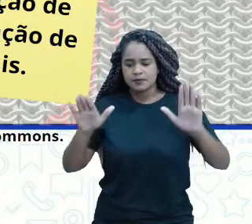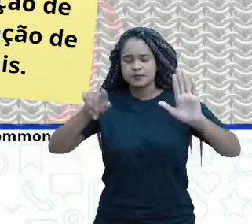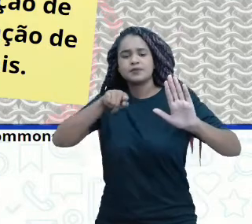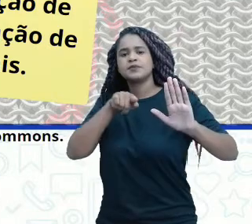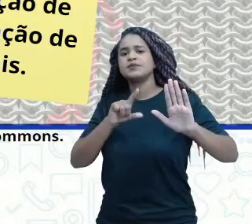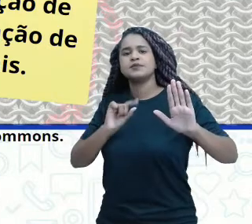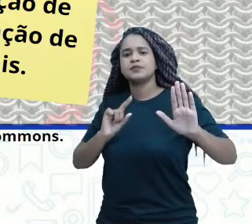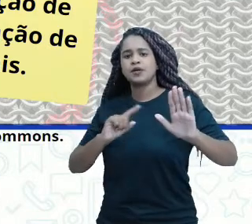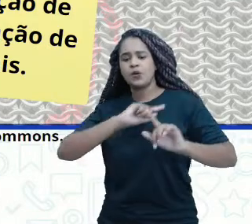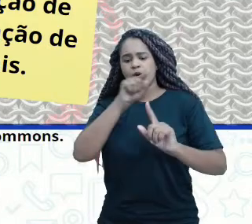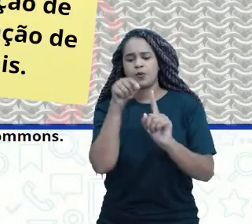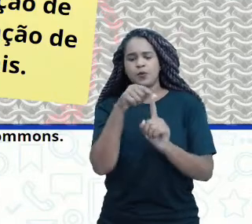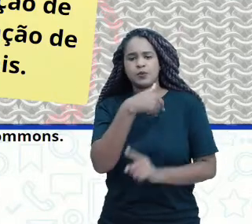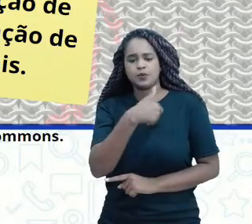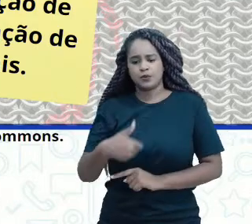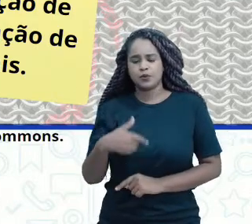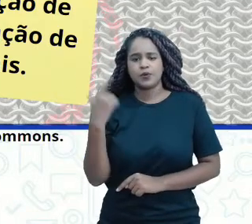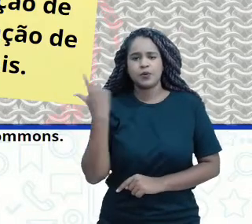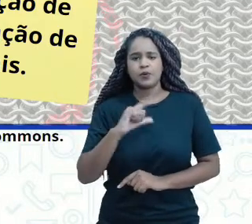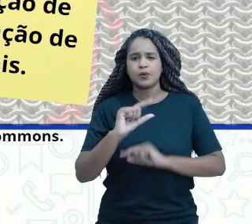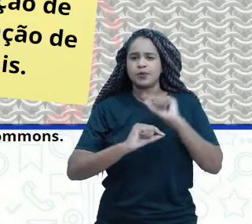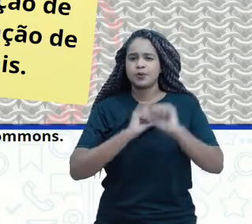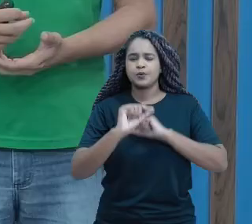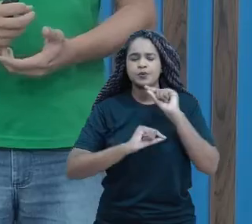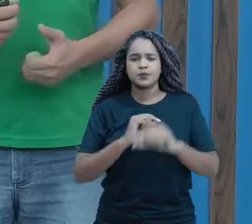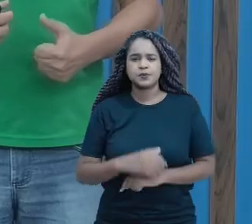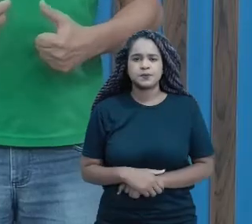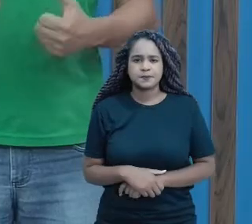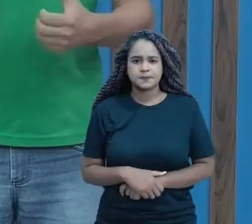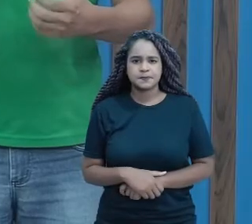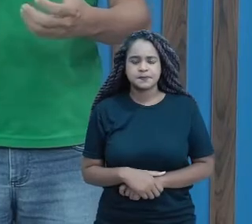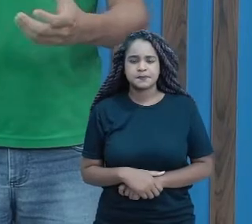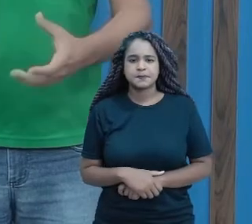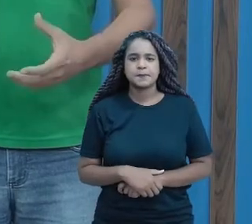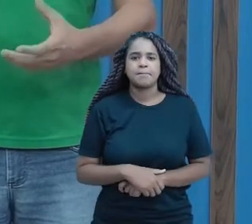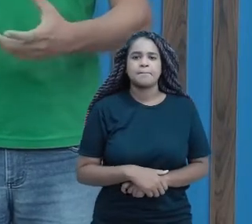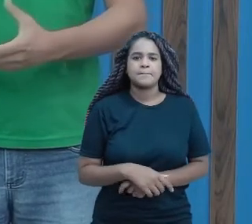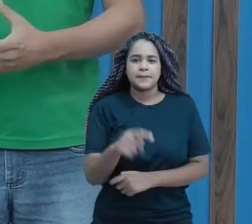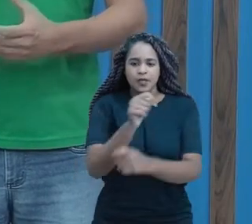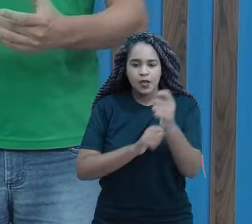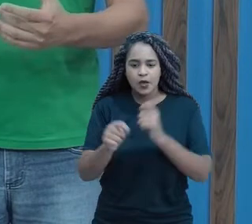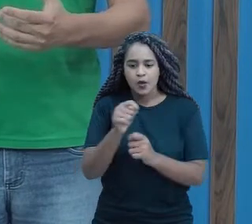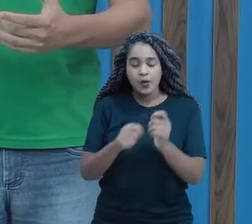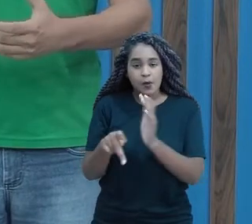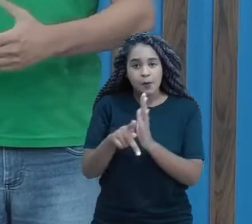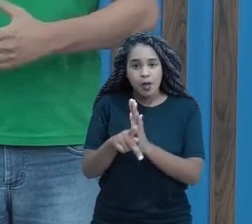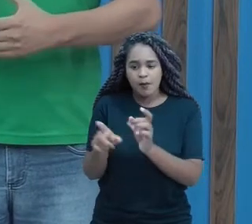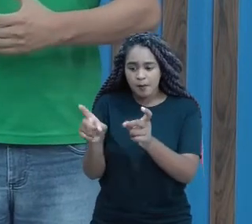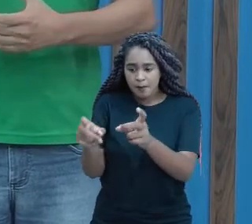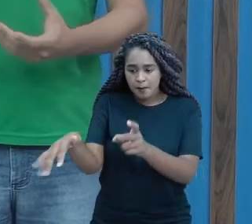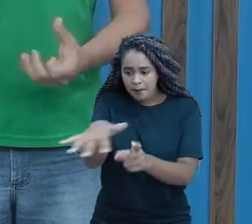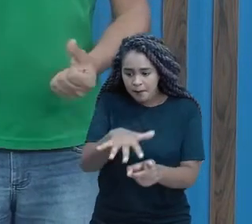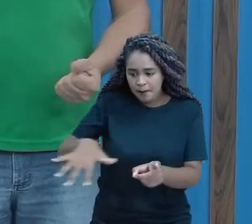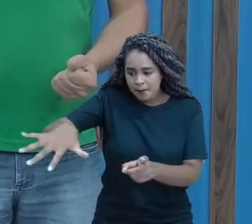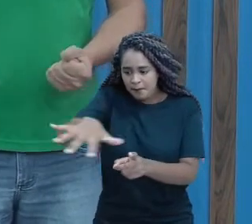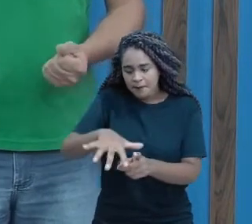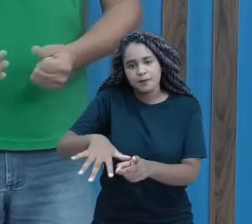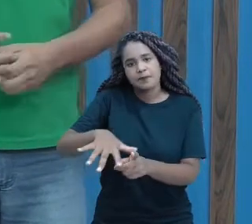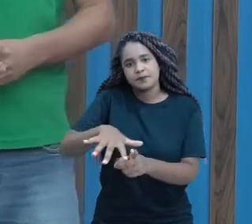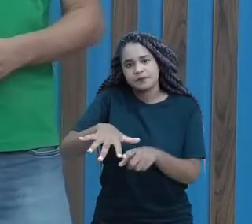qual o governo vai possibilitar, né, a introdução da economia de mercado, ou seja, de